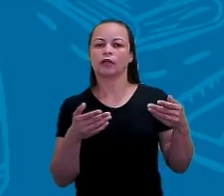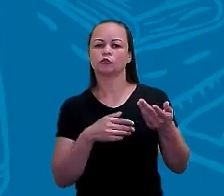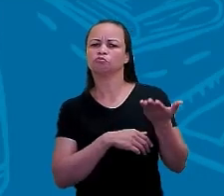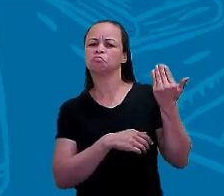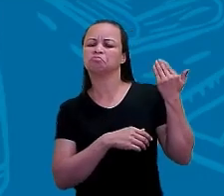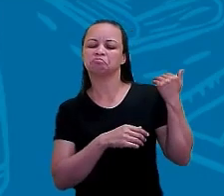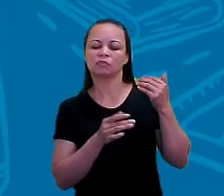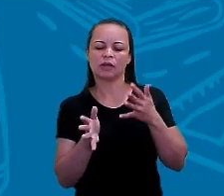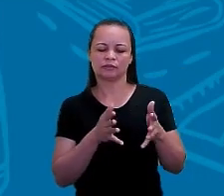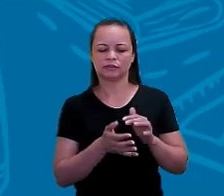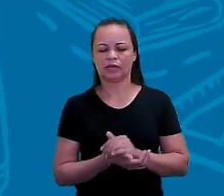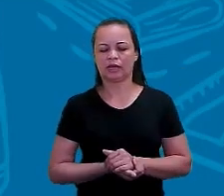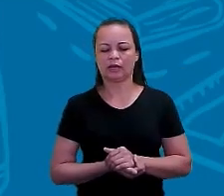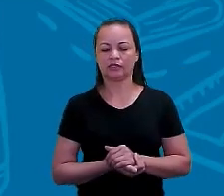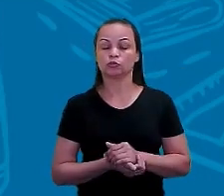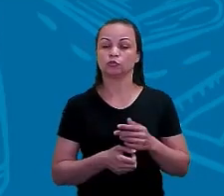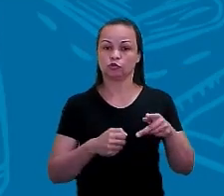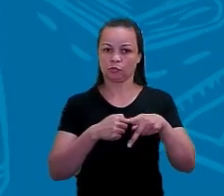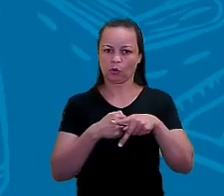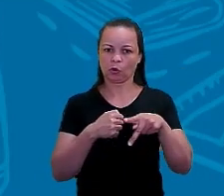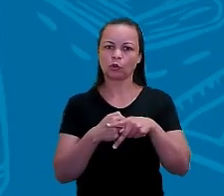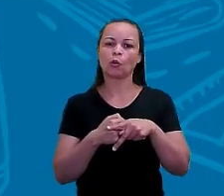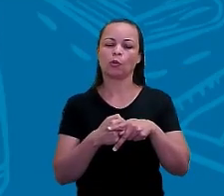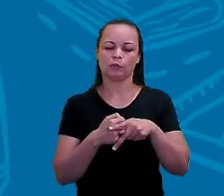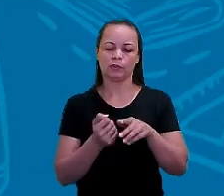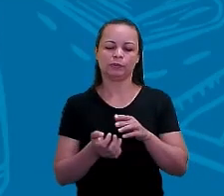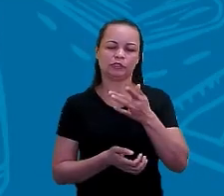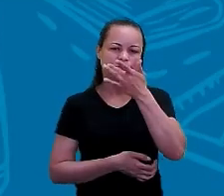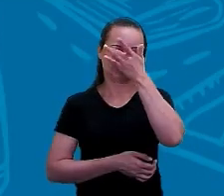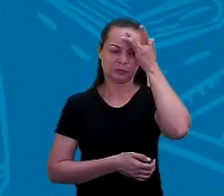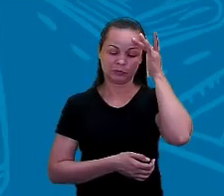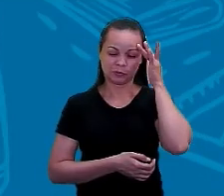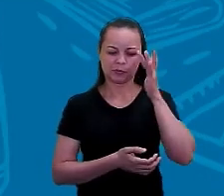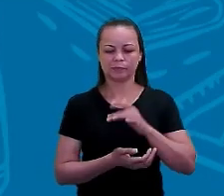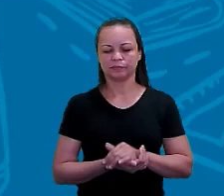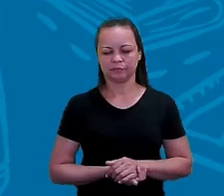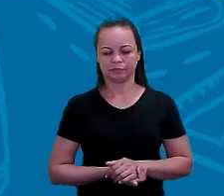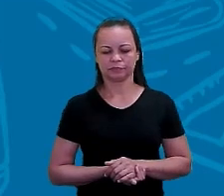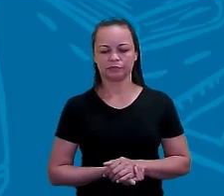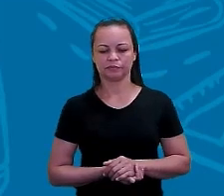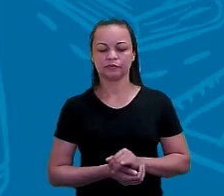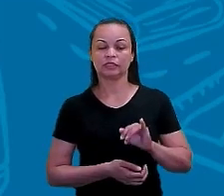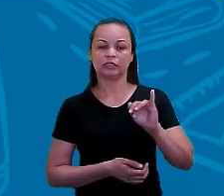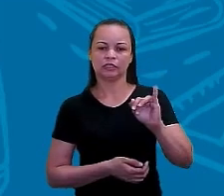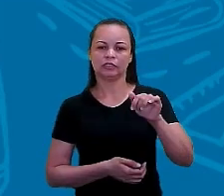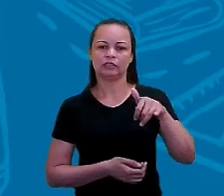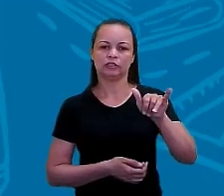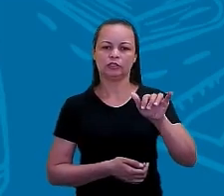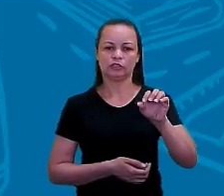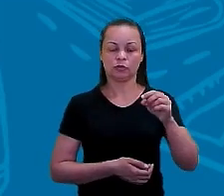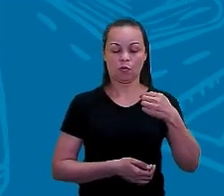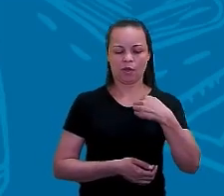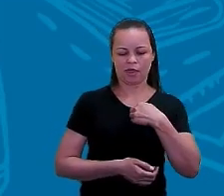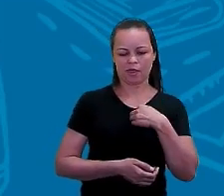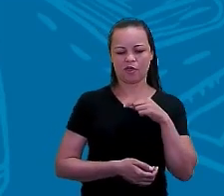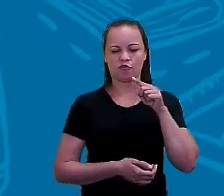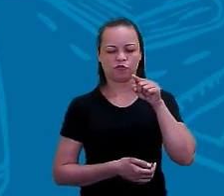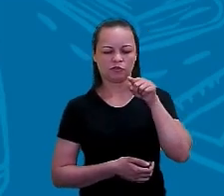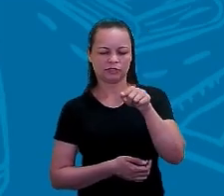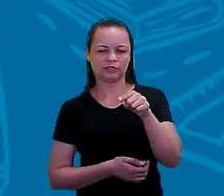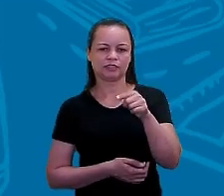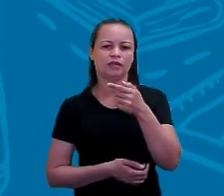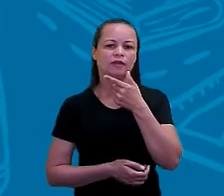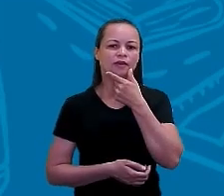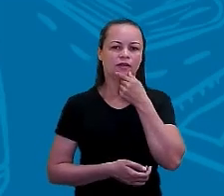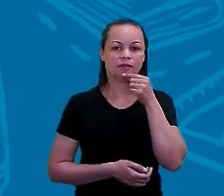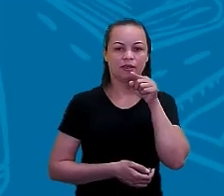you, he, she, it, we, you, and they.